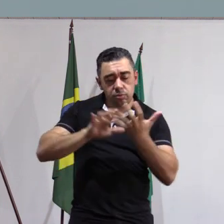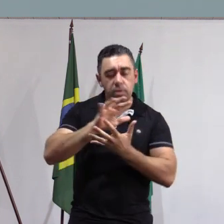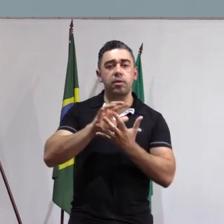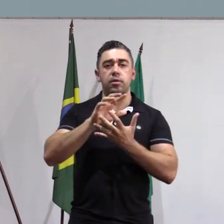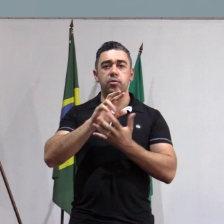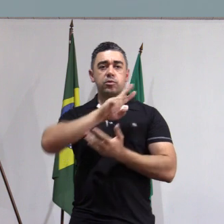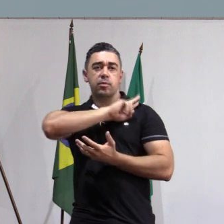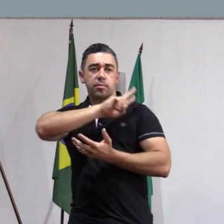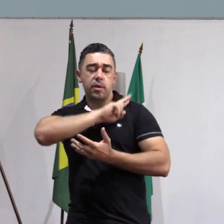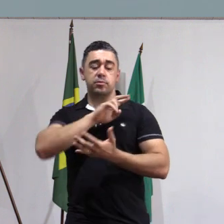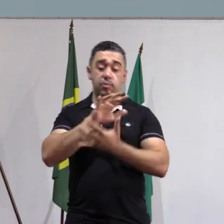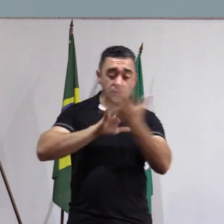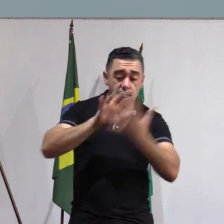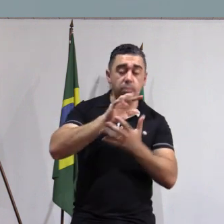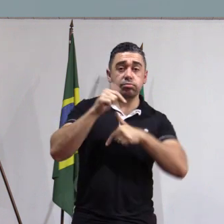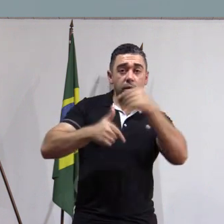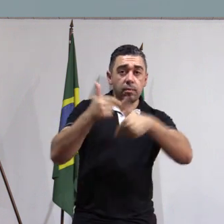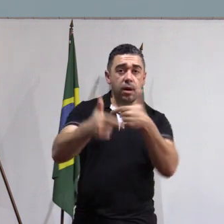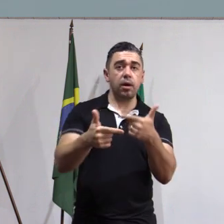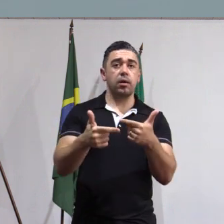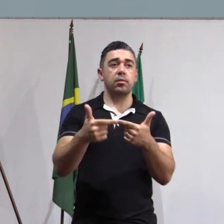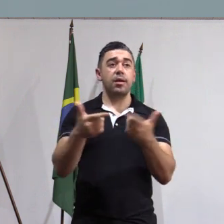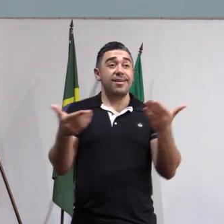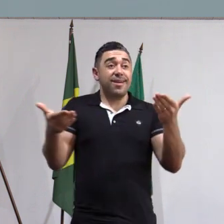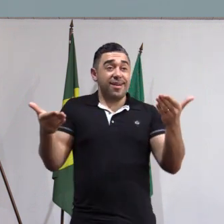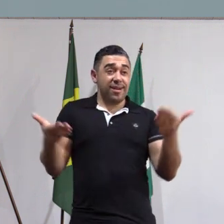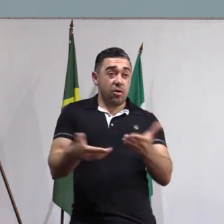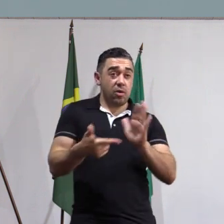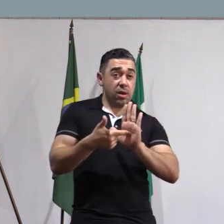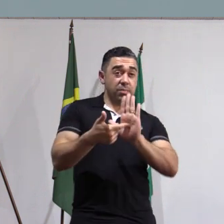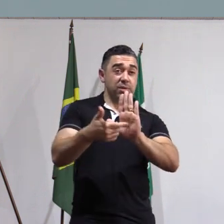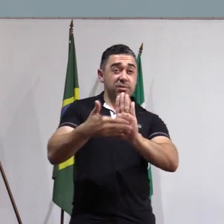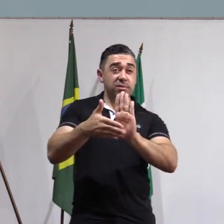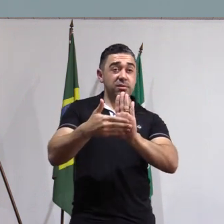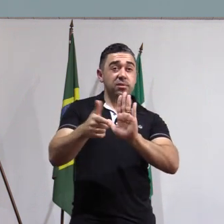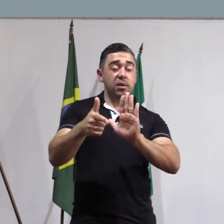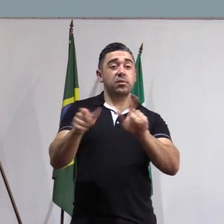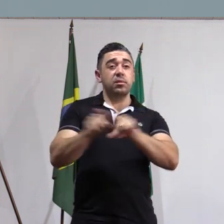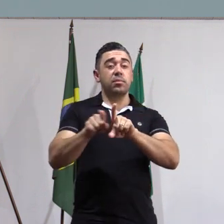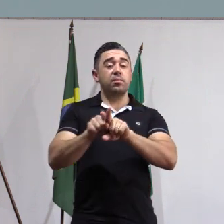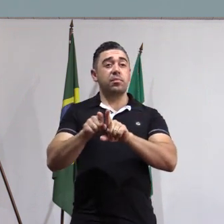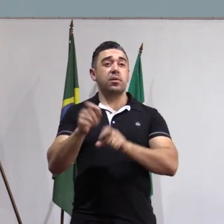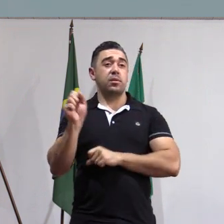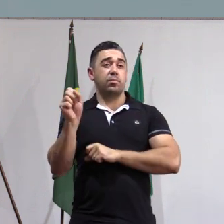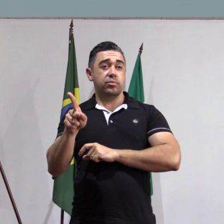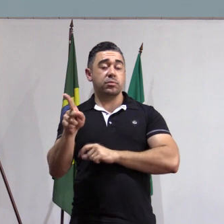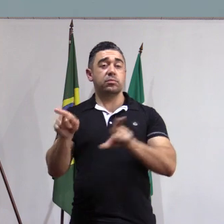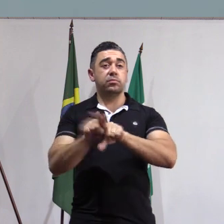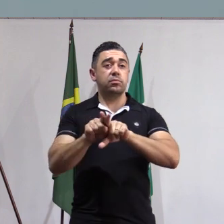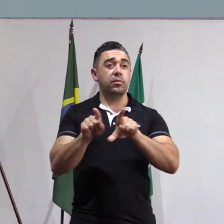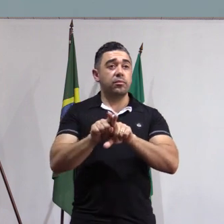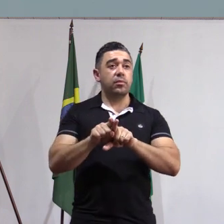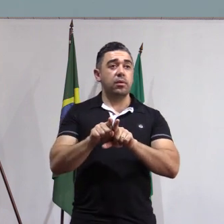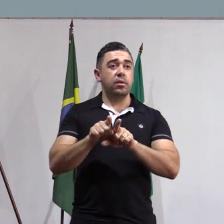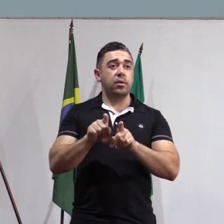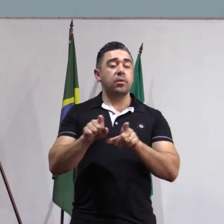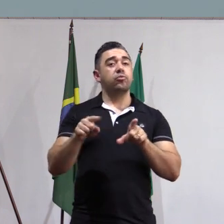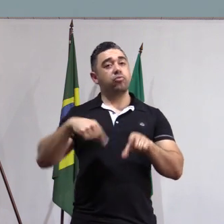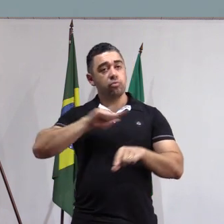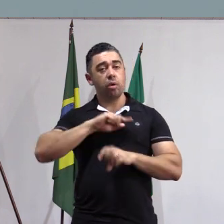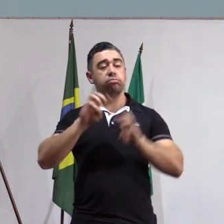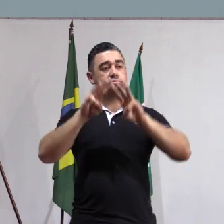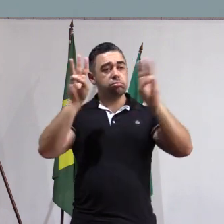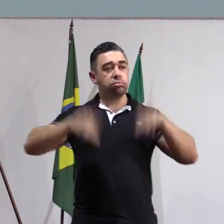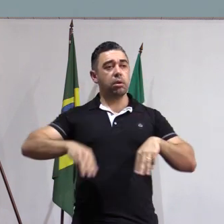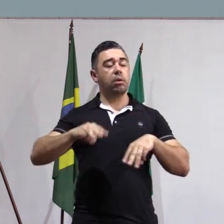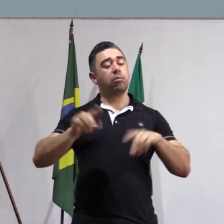reforma trabalhista e, agora, que está sendo apresentada, a reforma da Previdência. É papel da Universidade Federal do Paraná se